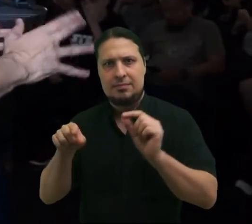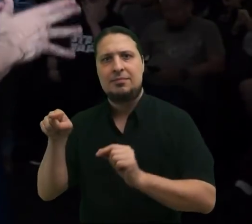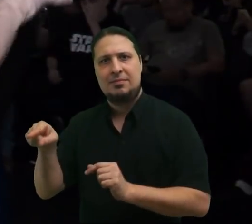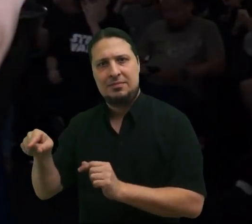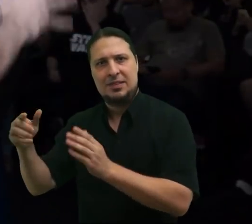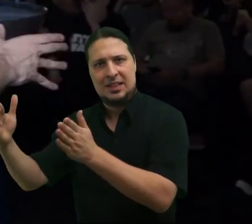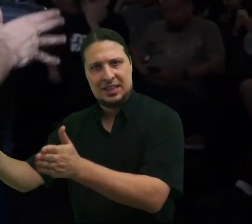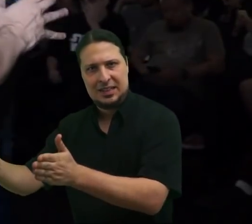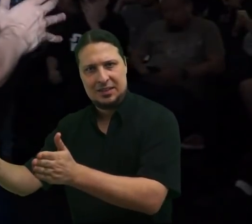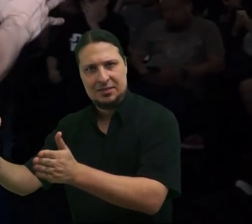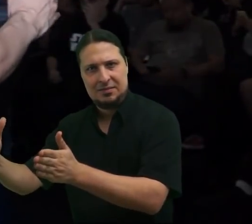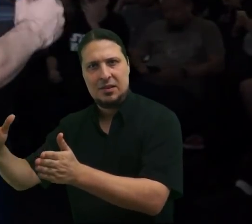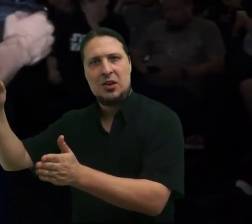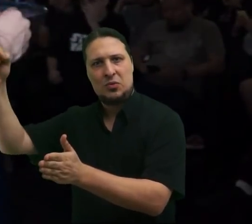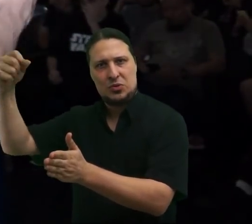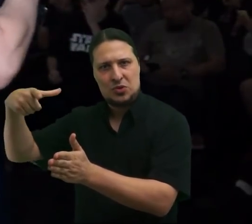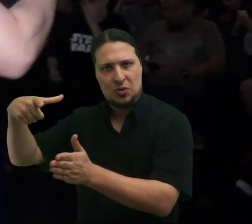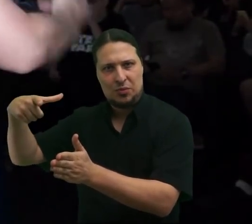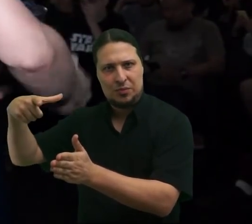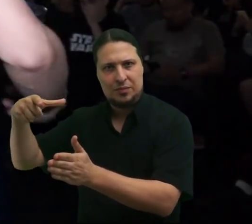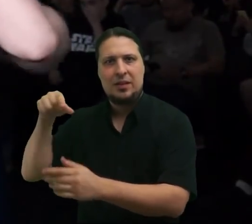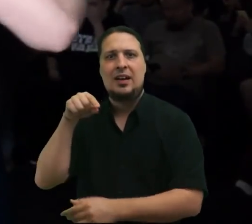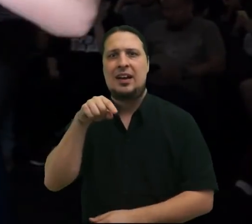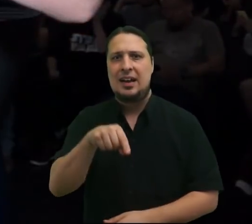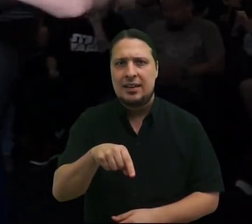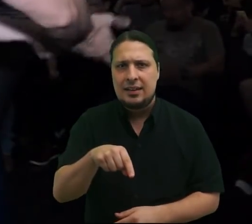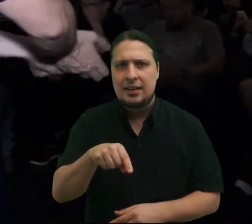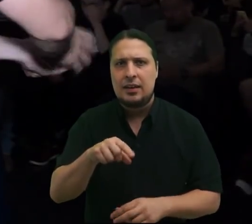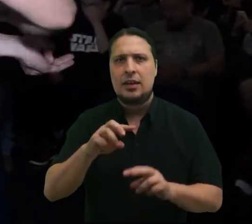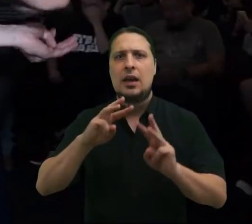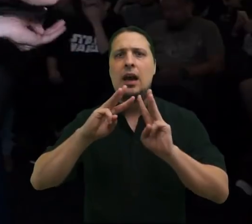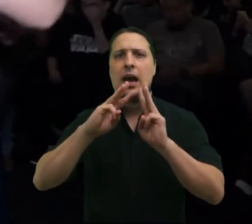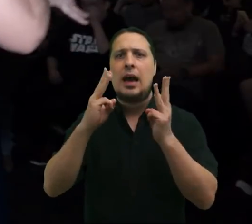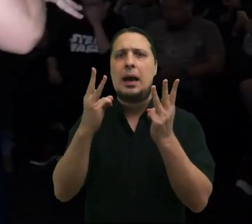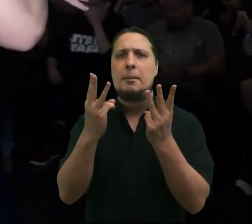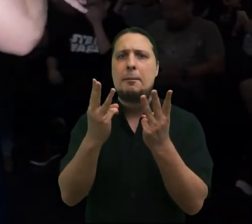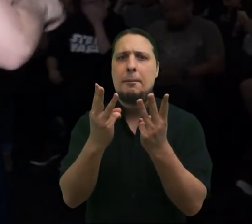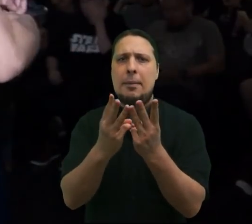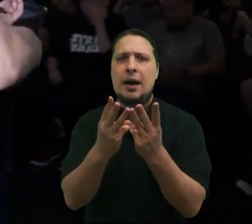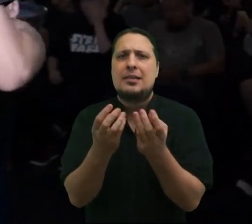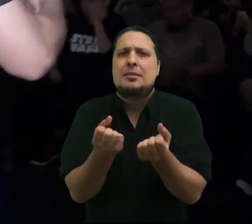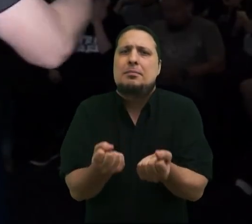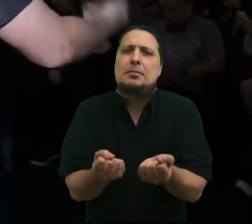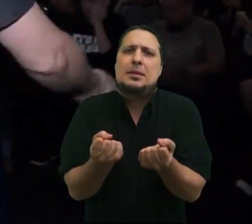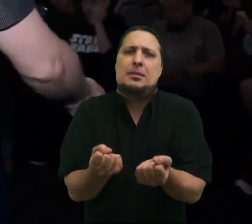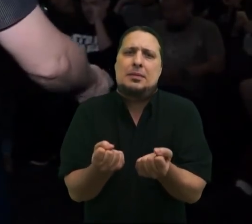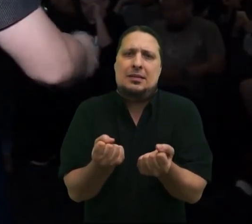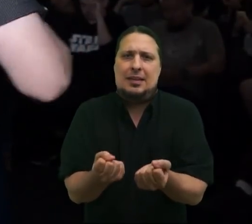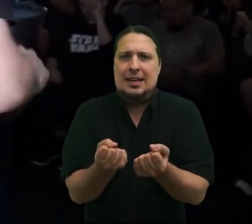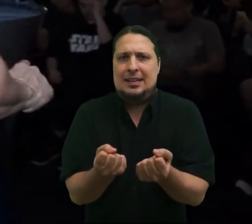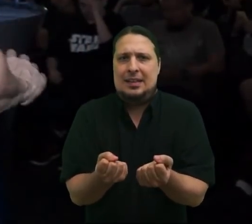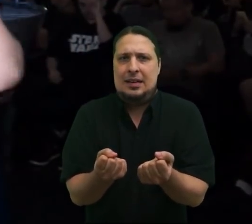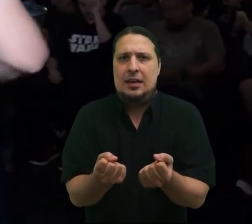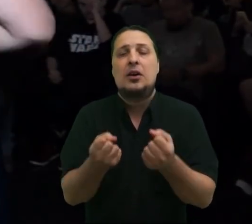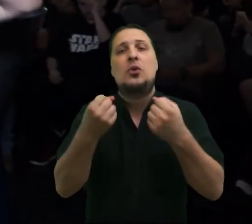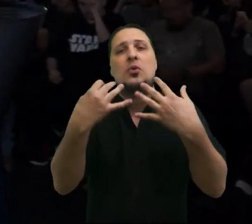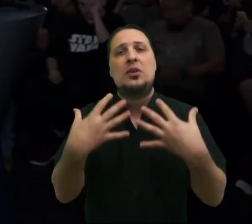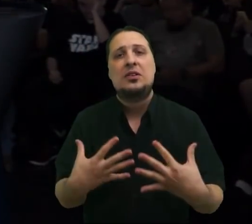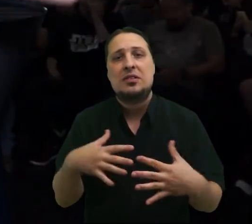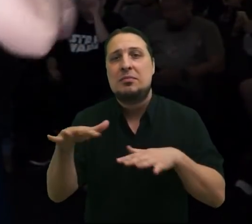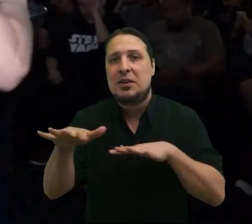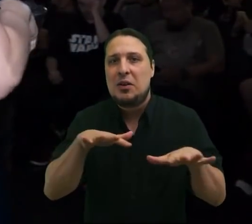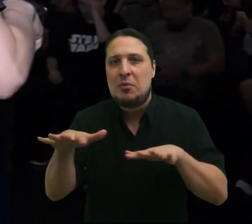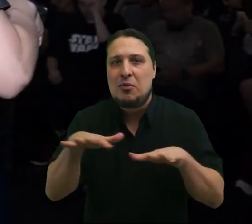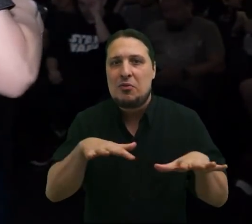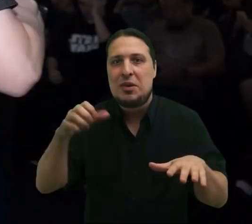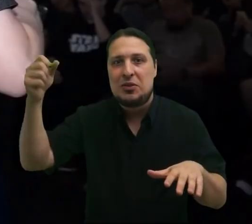aí vai chegar um raio em que tu tem mais massa no buraco negro ali dentro do que massa em estrelas. E aí é a gravidade